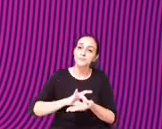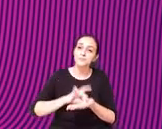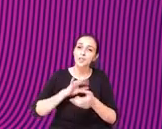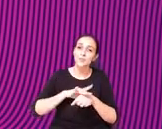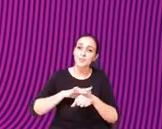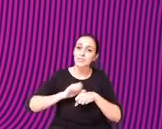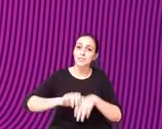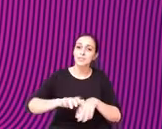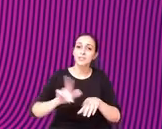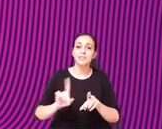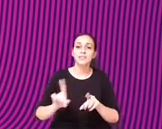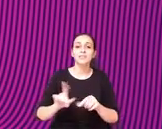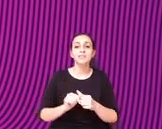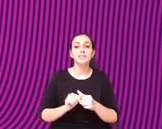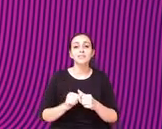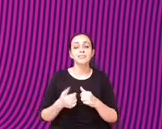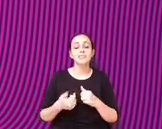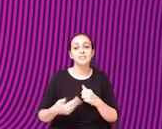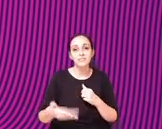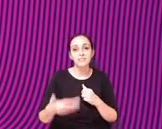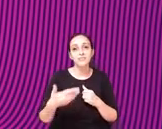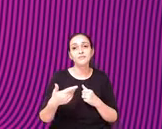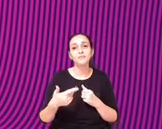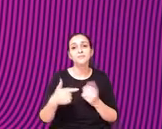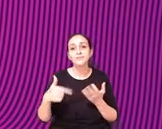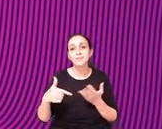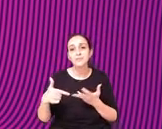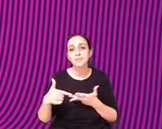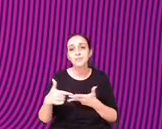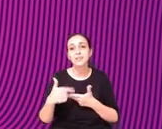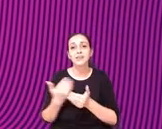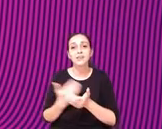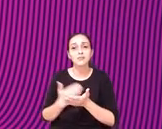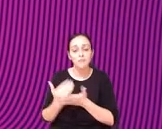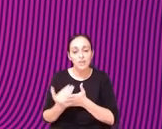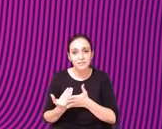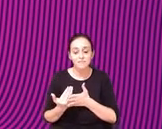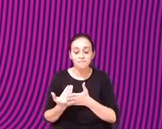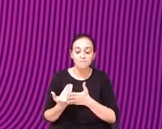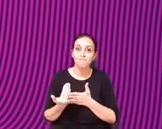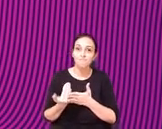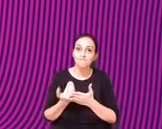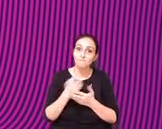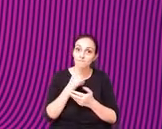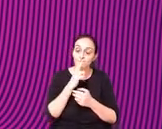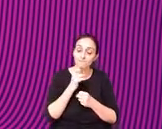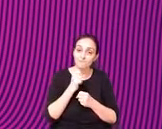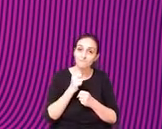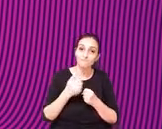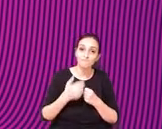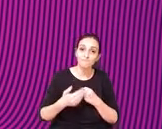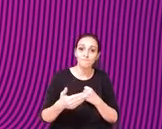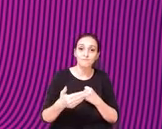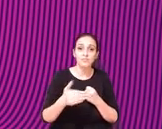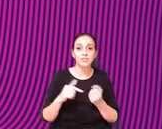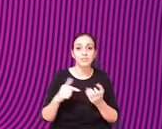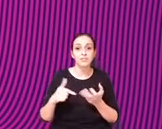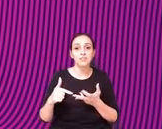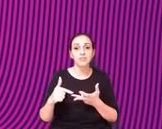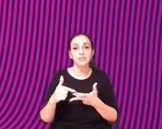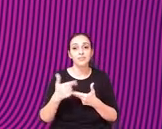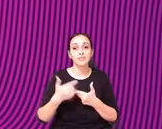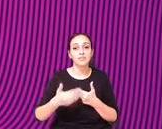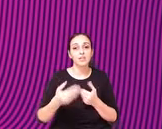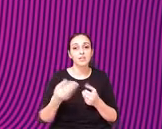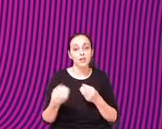transmissíveis terem sido aqui um dos danos colaterais mais significativos da pandemia, isso vai se repercutir no futuro seguramente na forma como teremos também